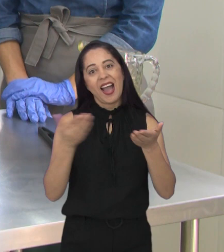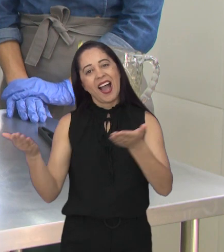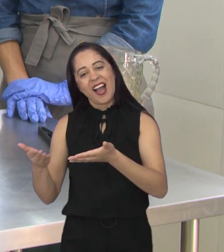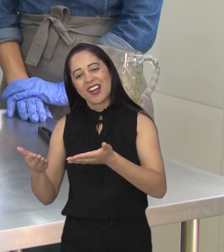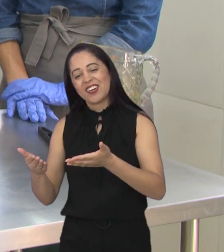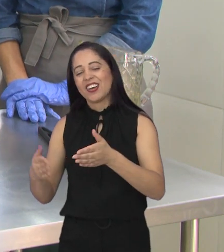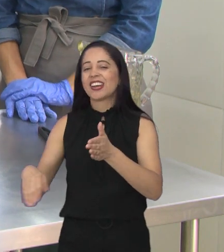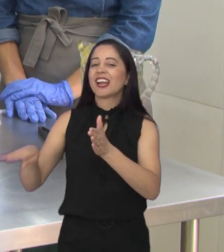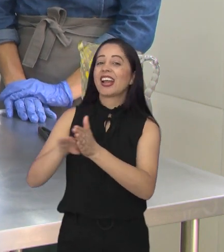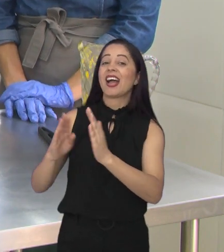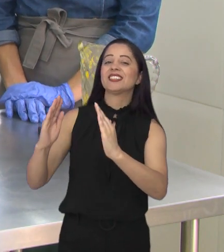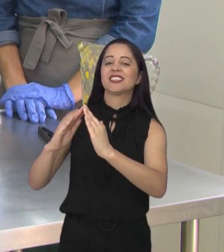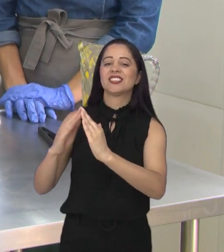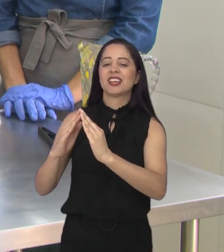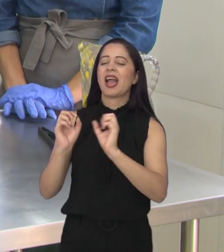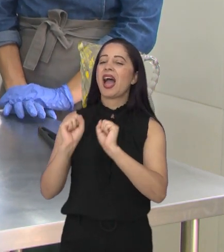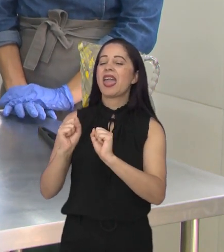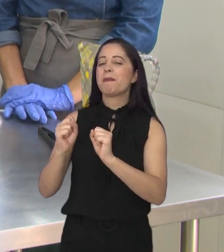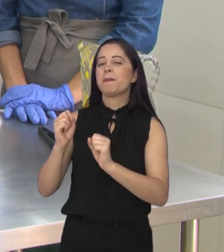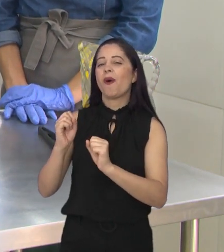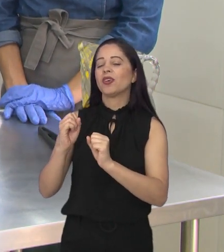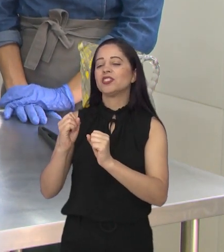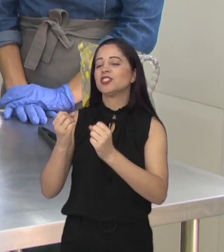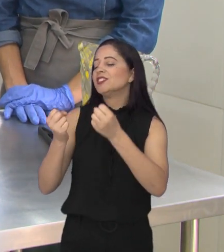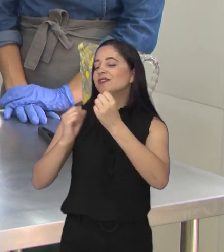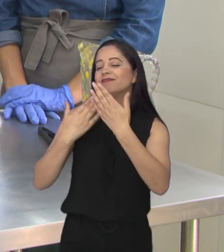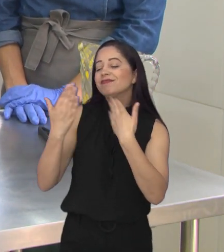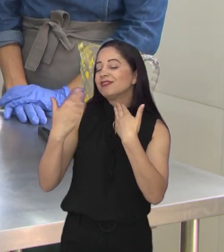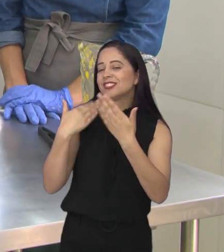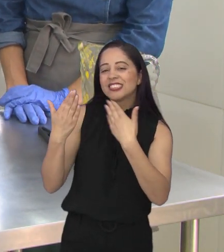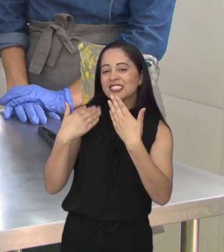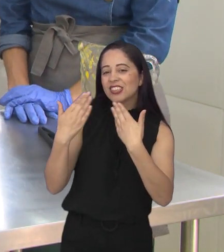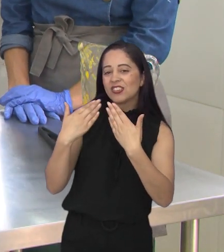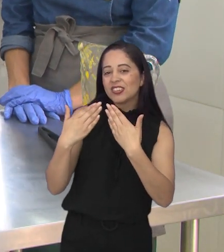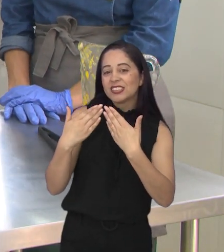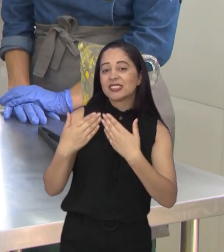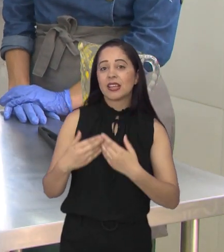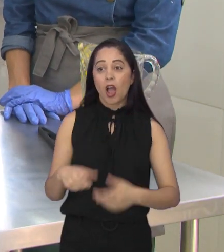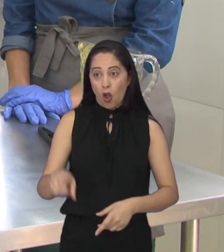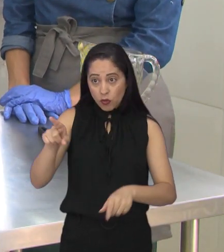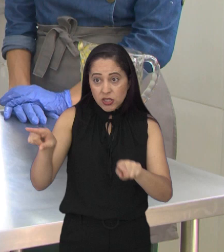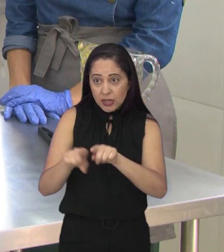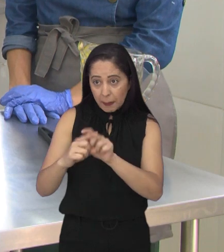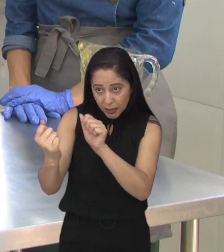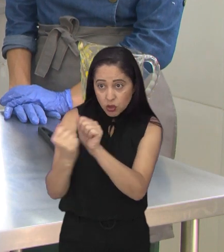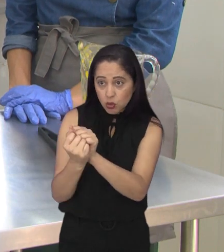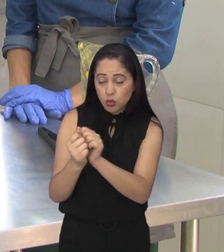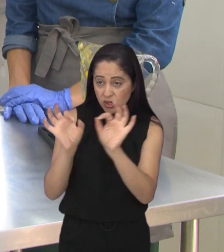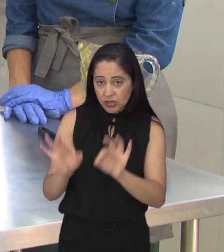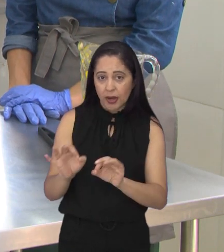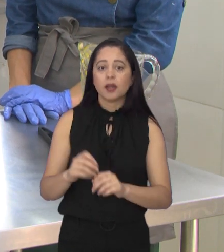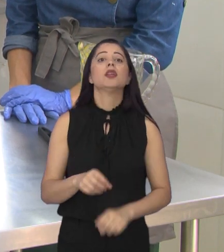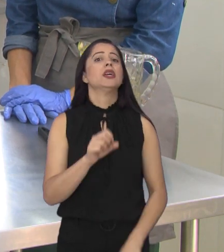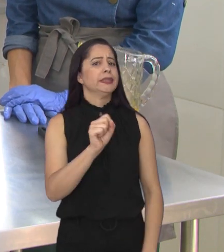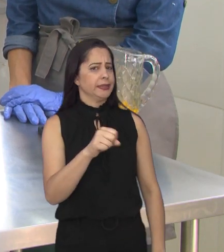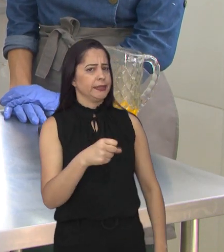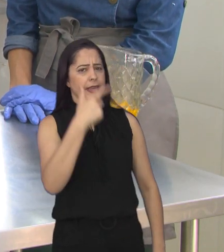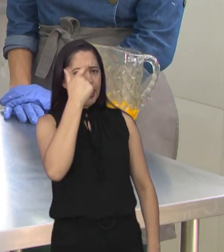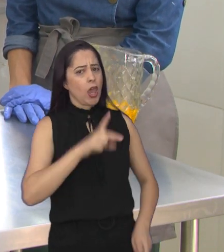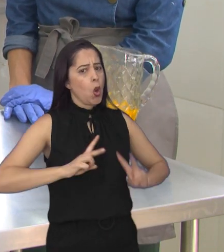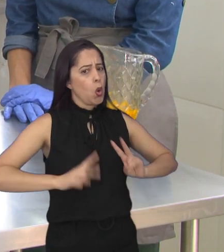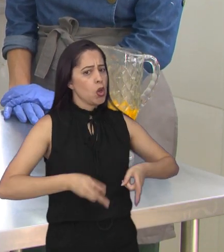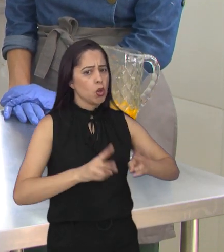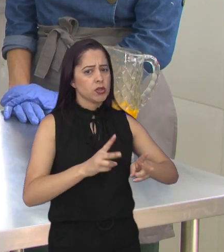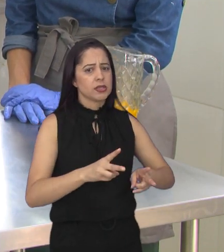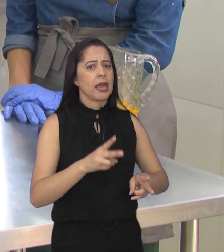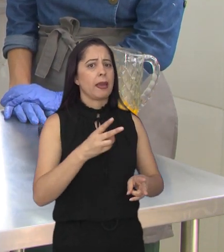à escola, chegou agora e já pode compartilhar do seu conhecimento sobre o produto aqui. Você participou do começo, né?